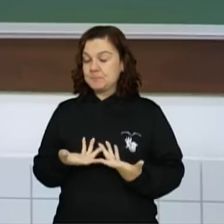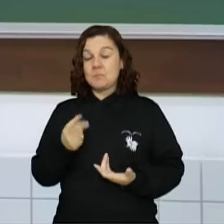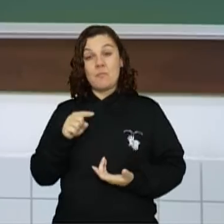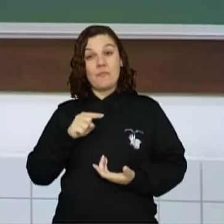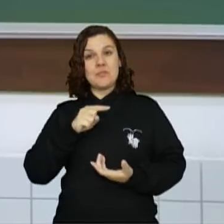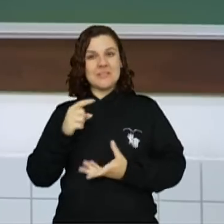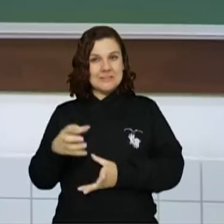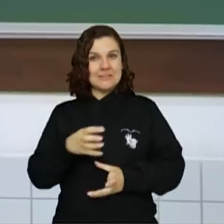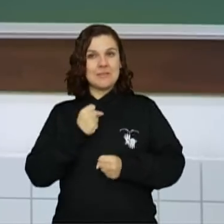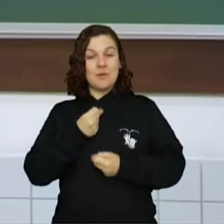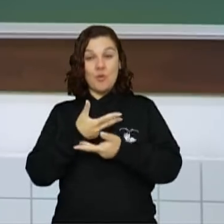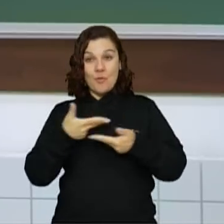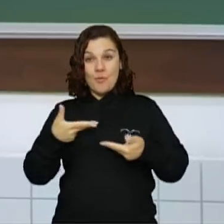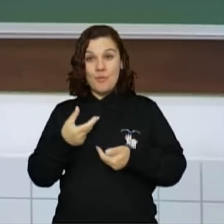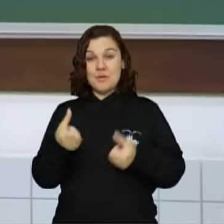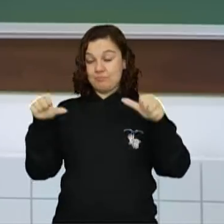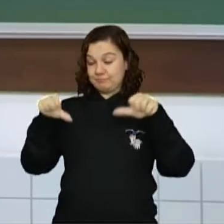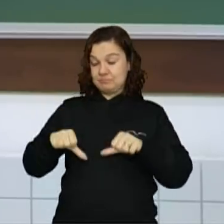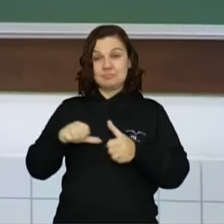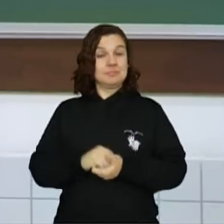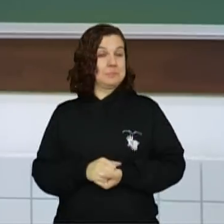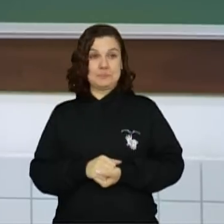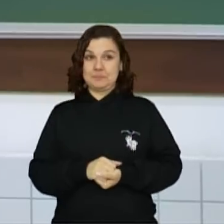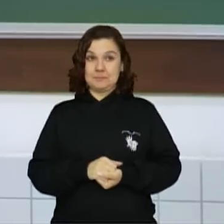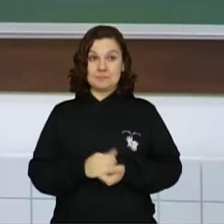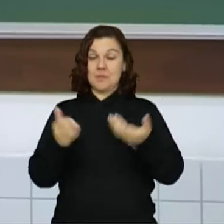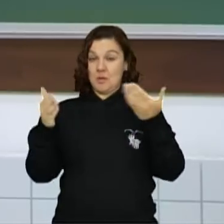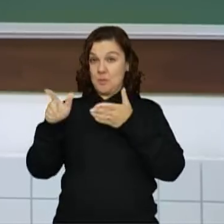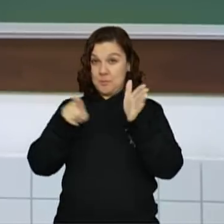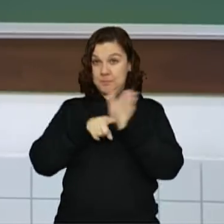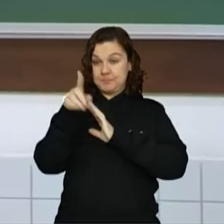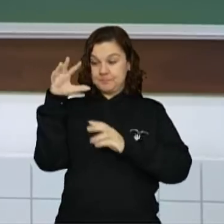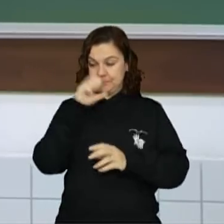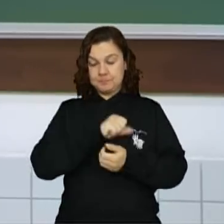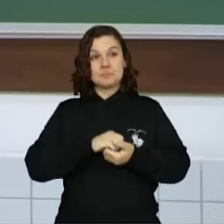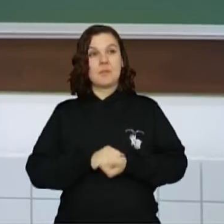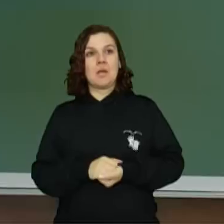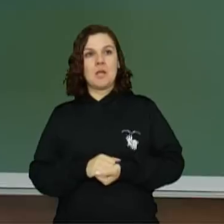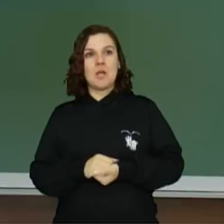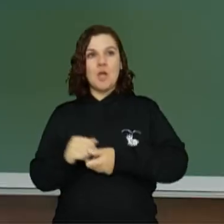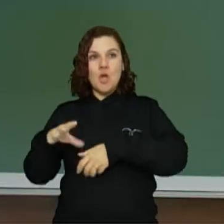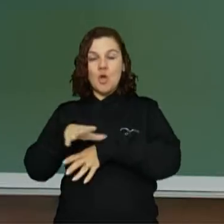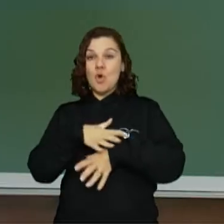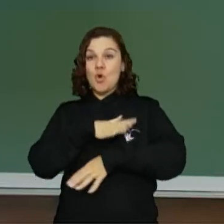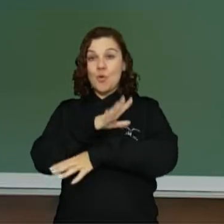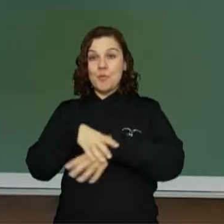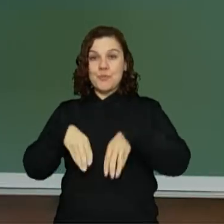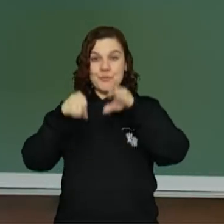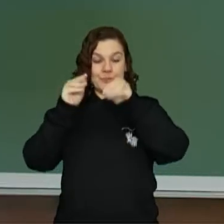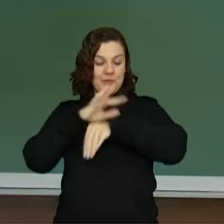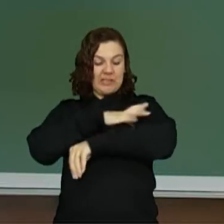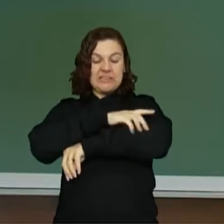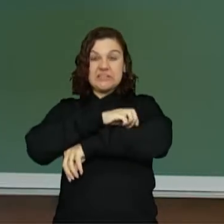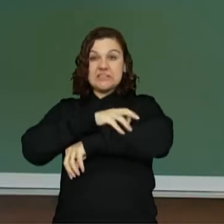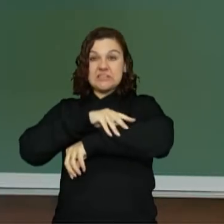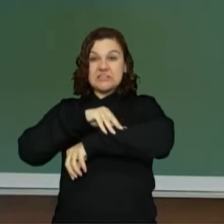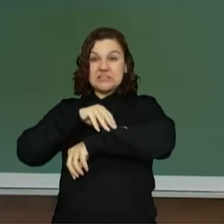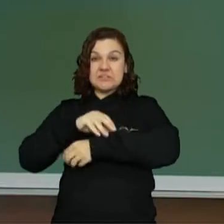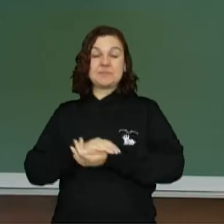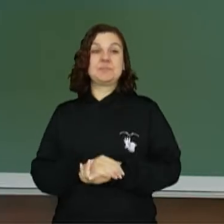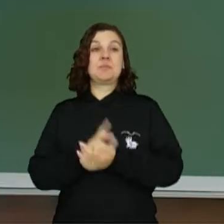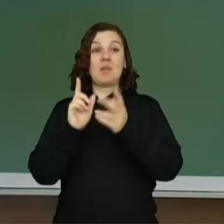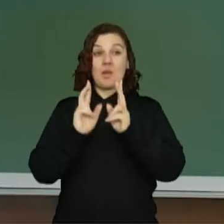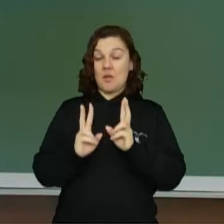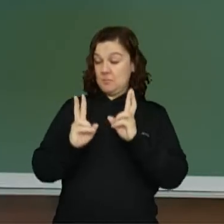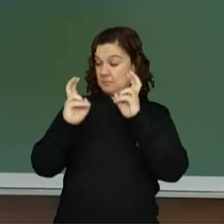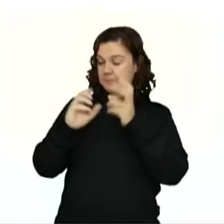seja dominado por sentimentos ruins. Vamos lá? O veludo áspero que ela traz aqui, que é o